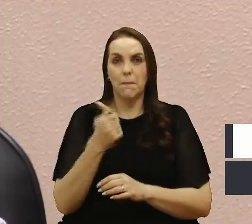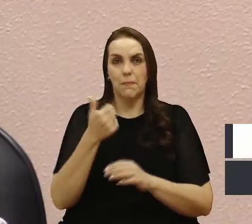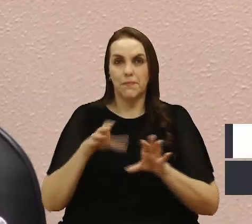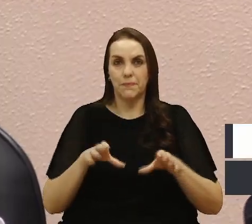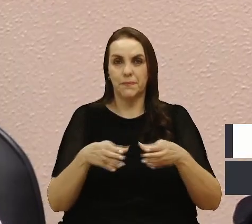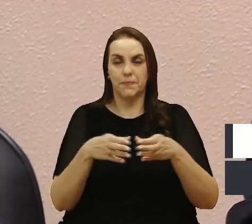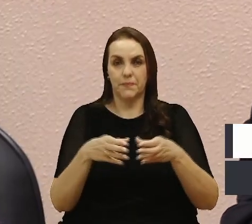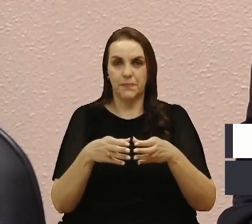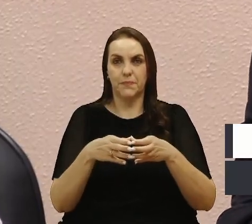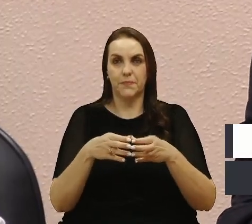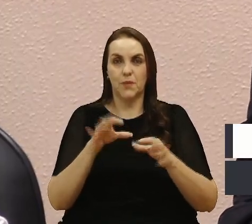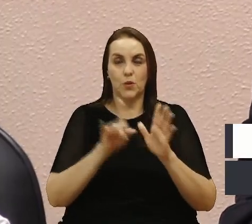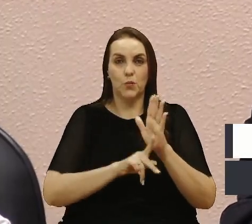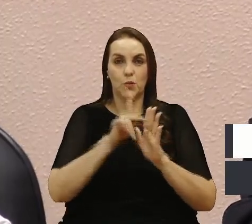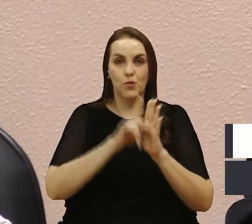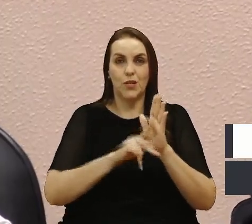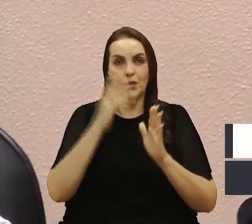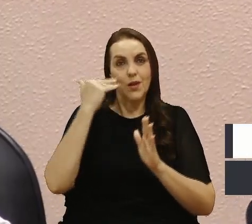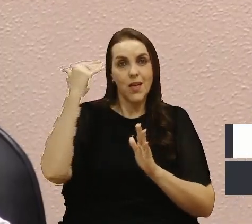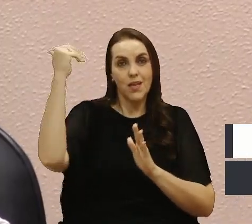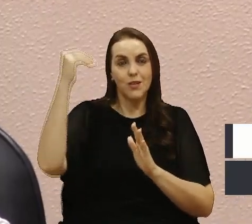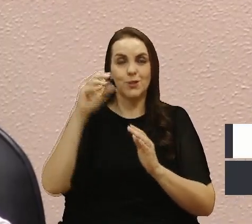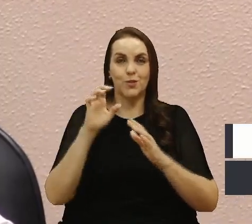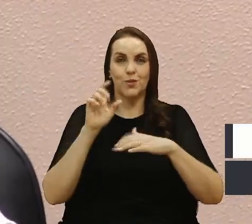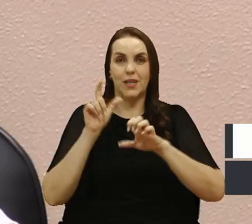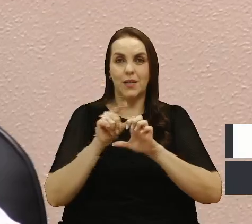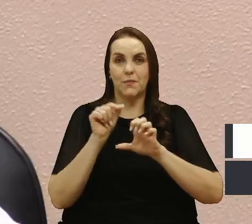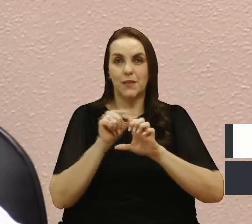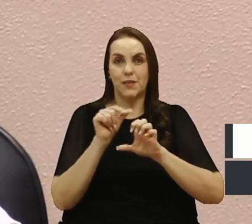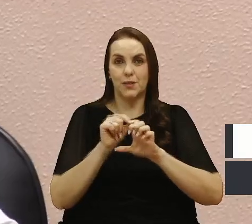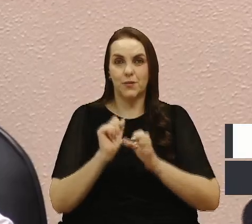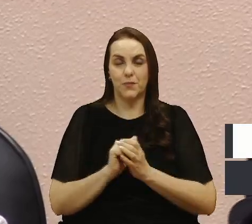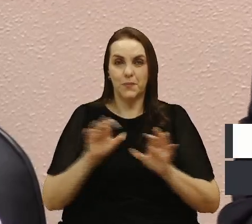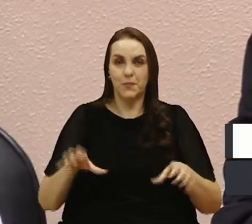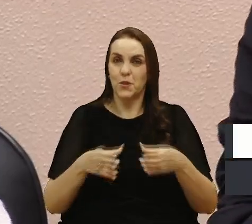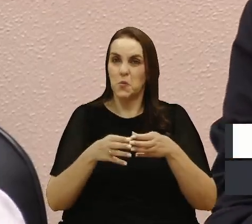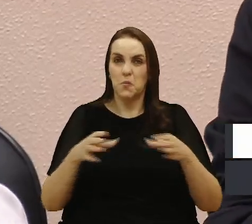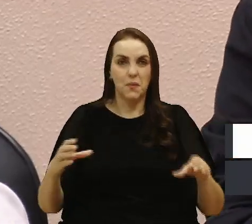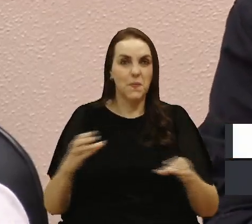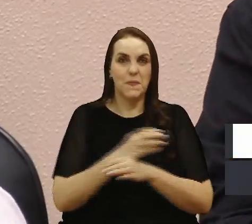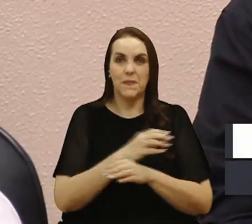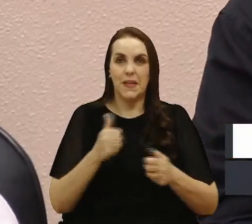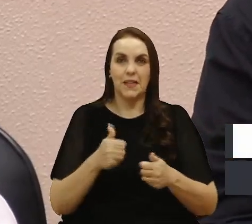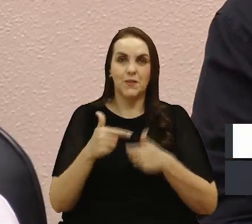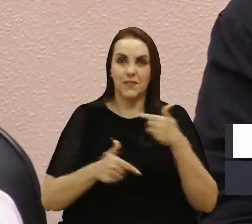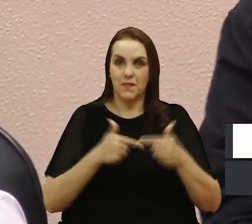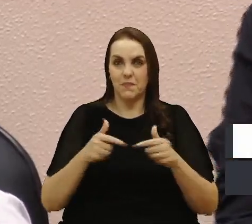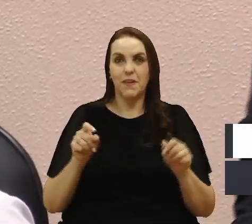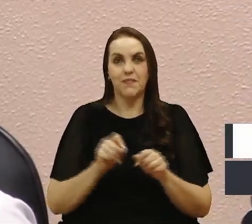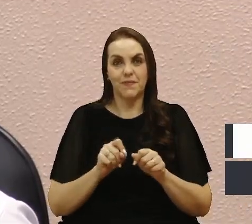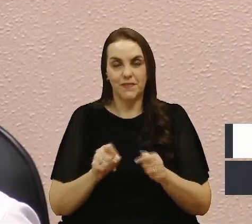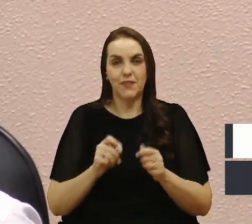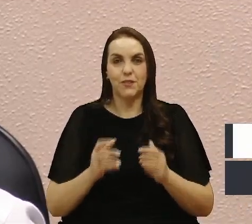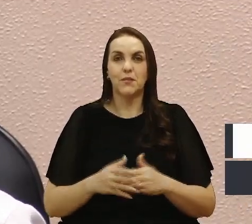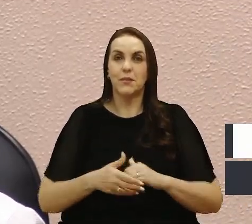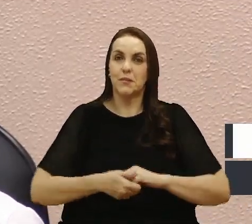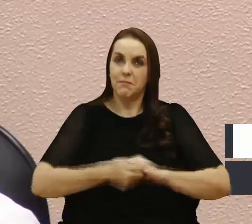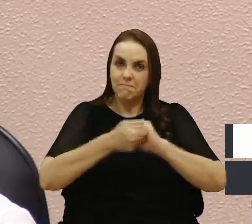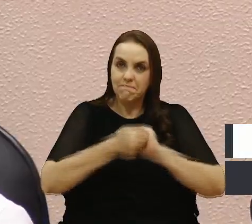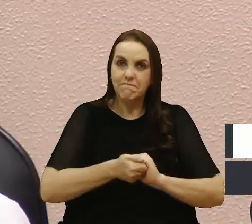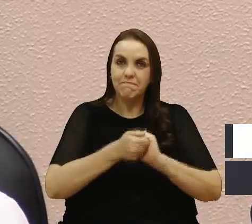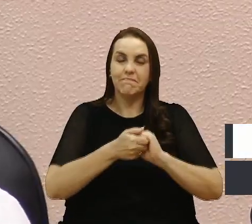Êxito Empreendedor. Foi sensacional, a turma completa, trabalho realizado. Eu quero fazer aqui uma saudação muito especial aos